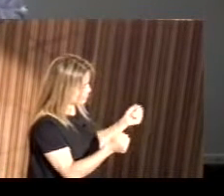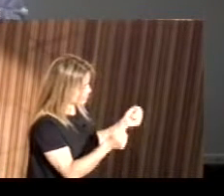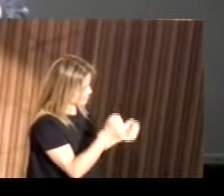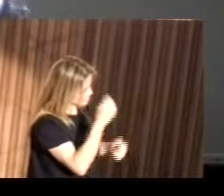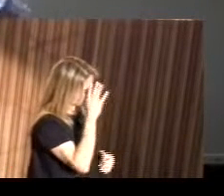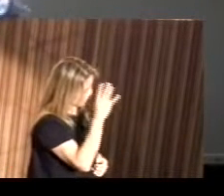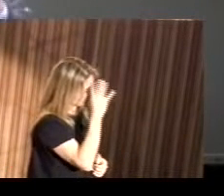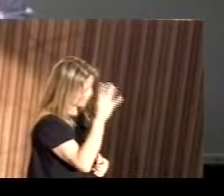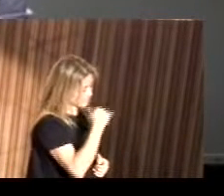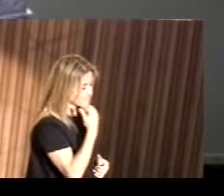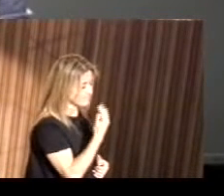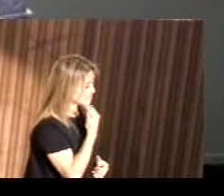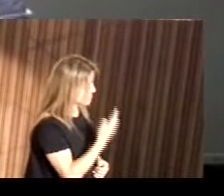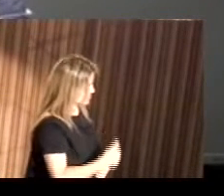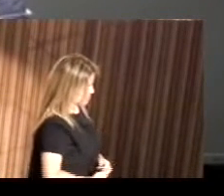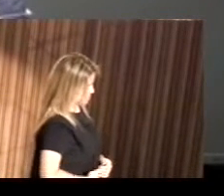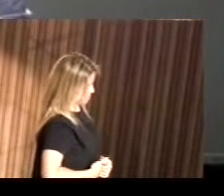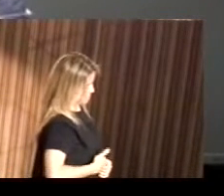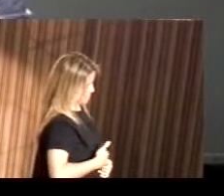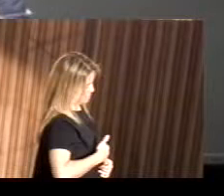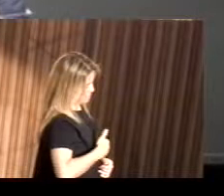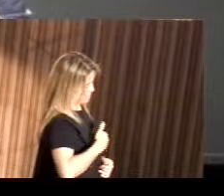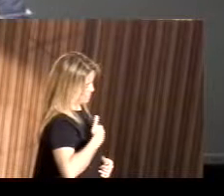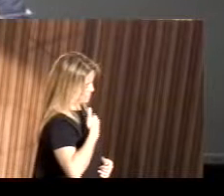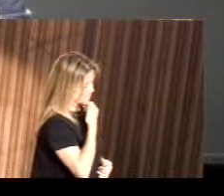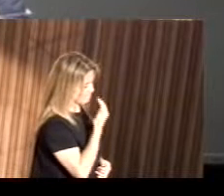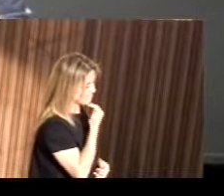E o sistema que ele admirava,